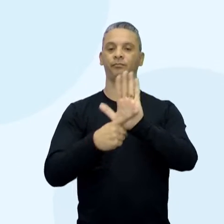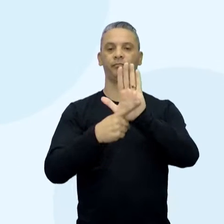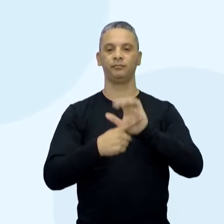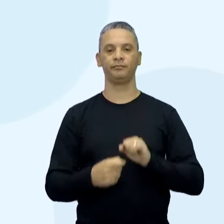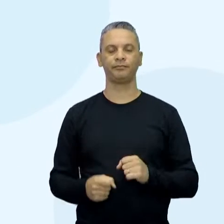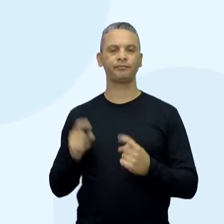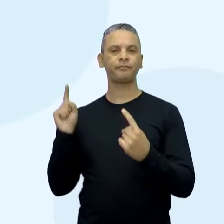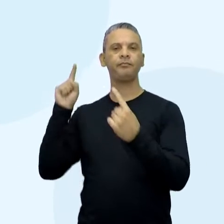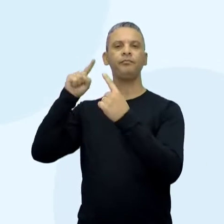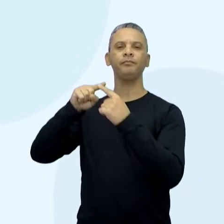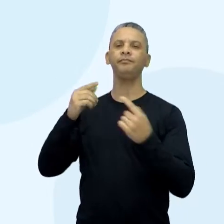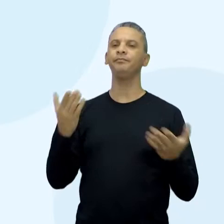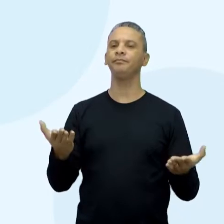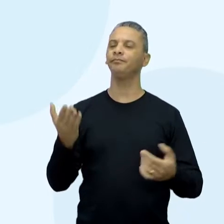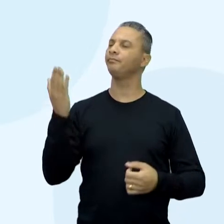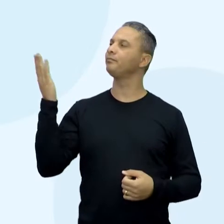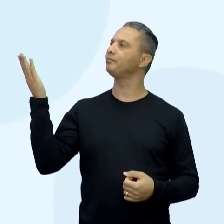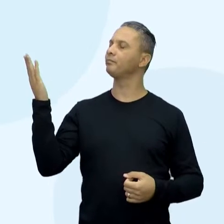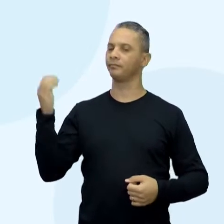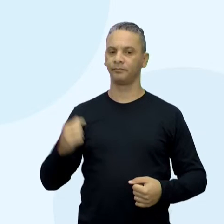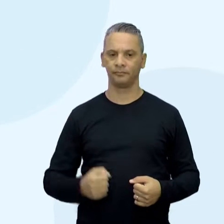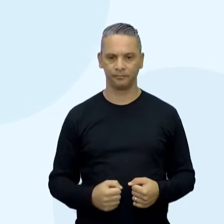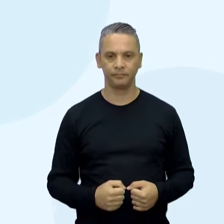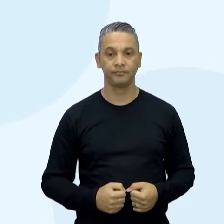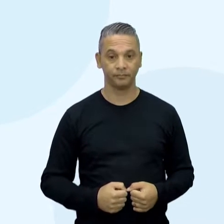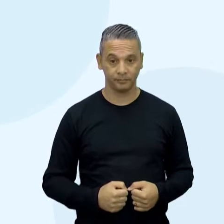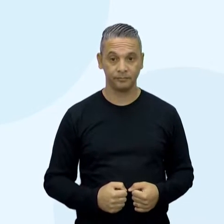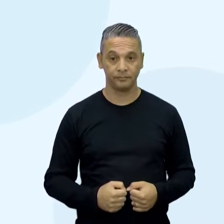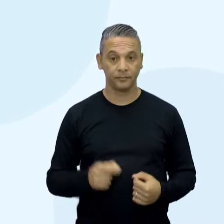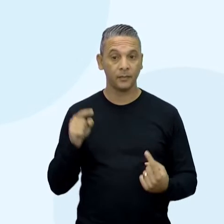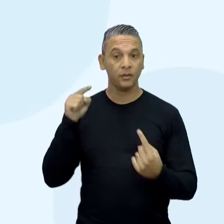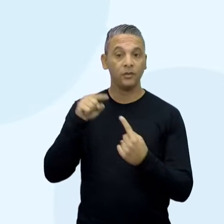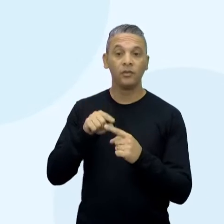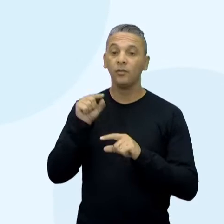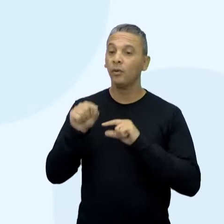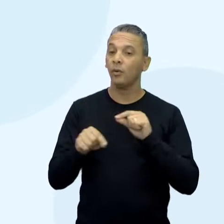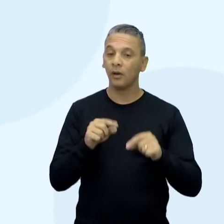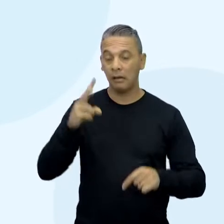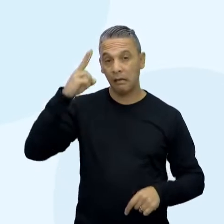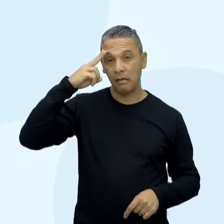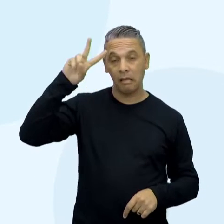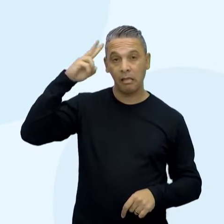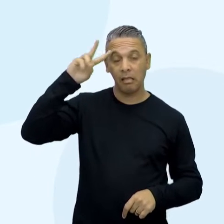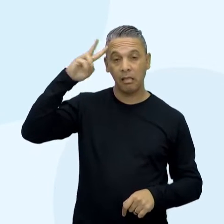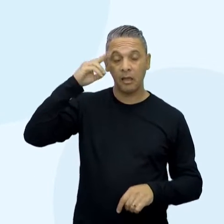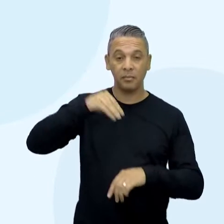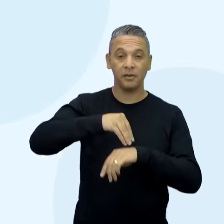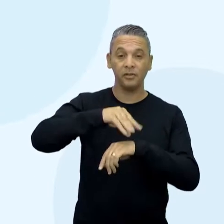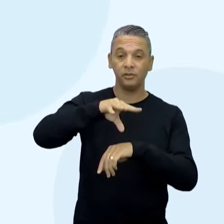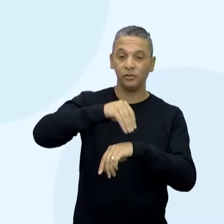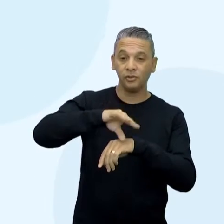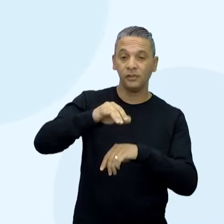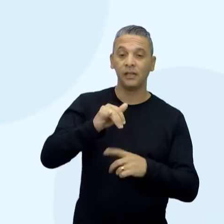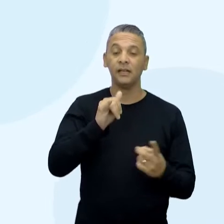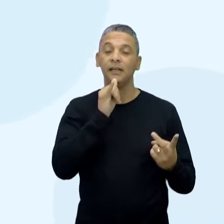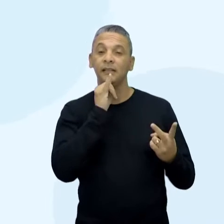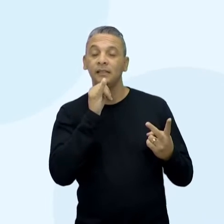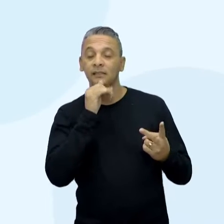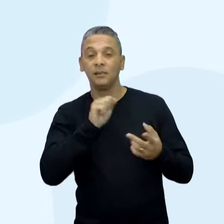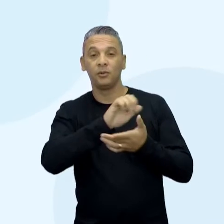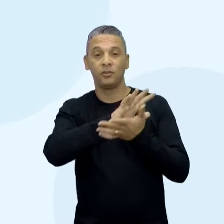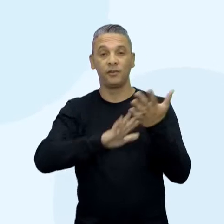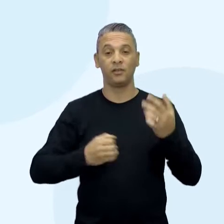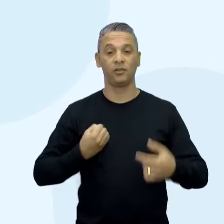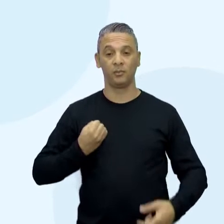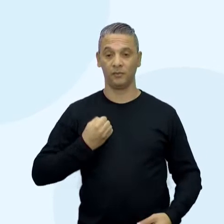que é o objetivo da nossa aula de hoje? Vamos lá. Na aula de hoje, vamos recapitular as orientações e os exemplos de resposta